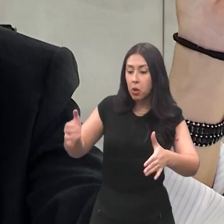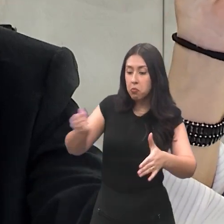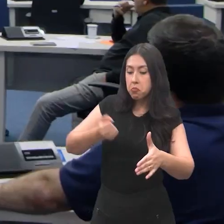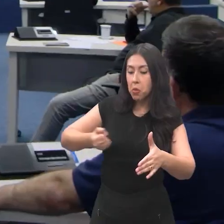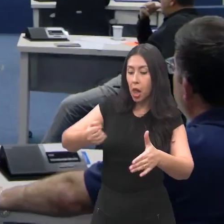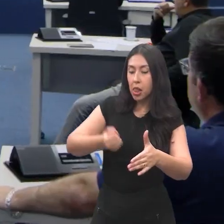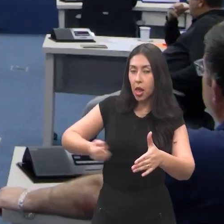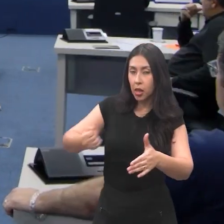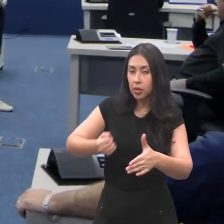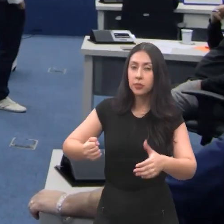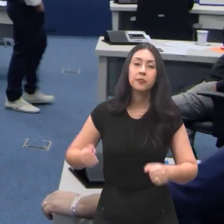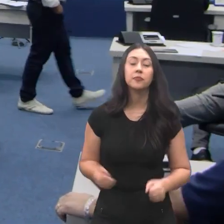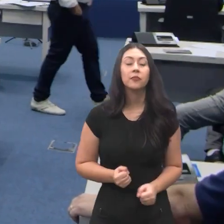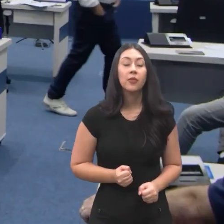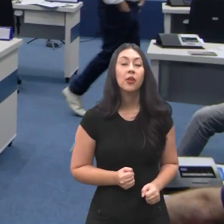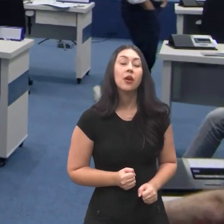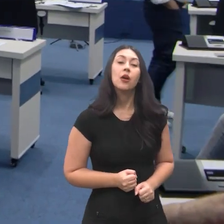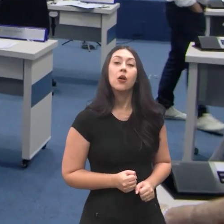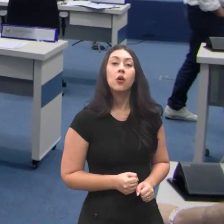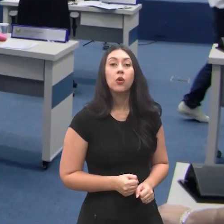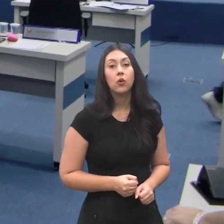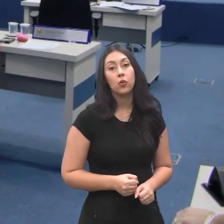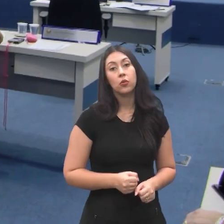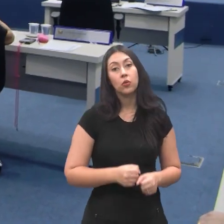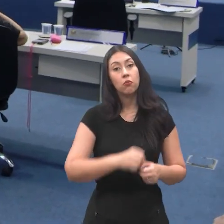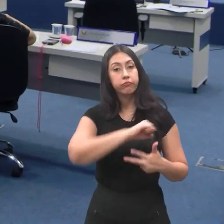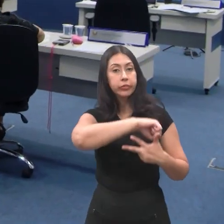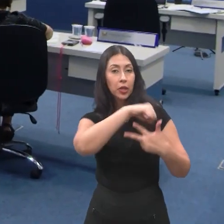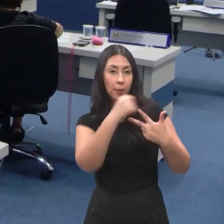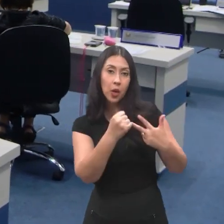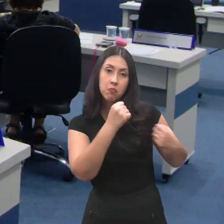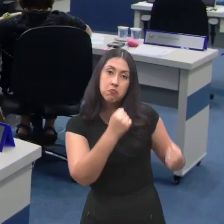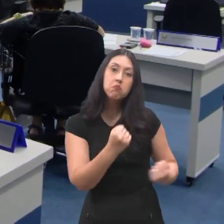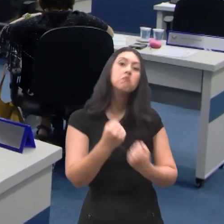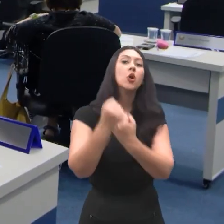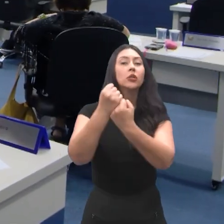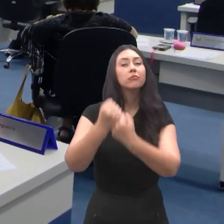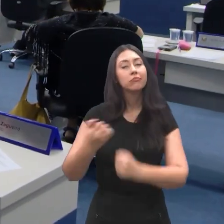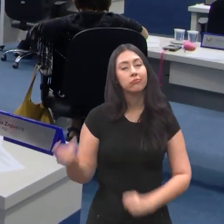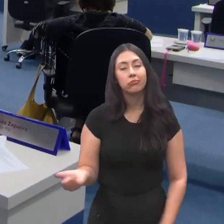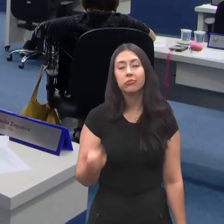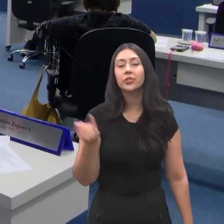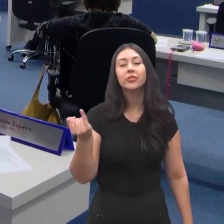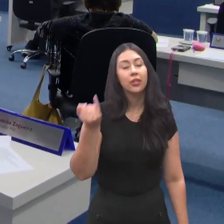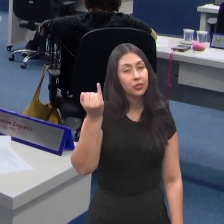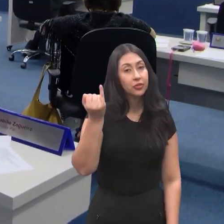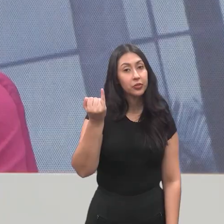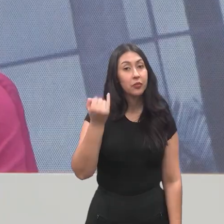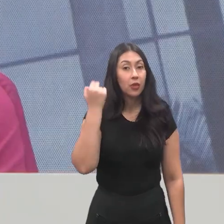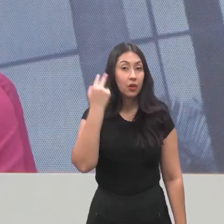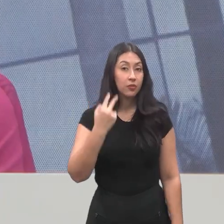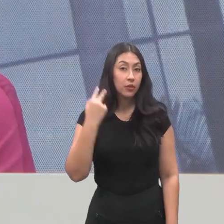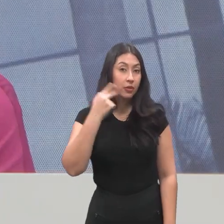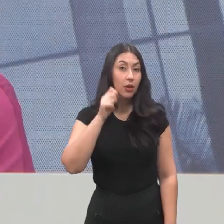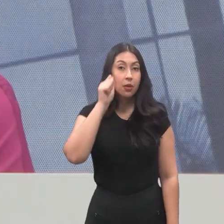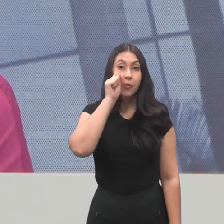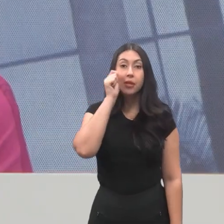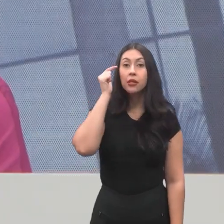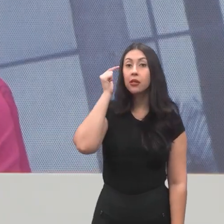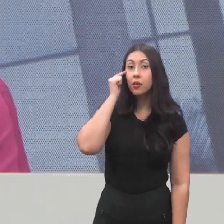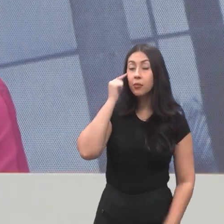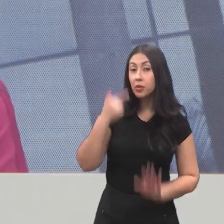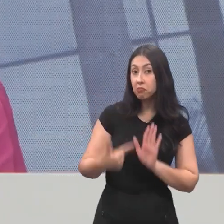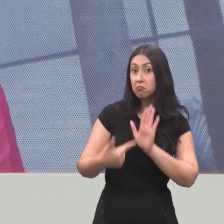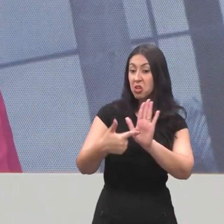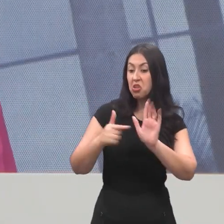cerâmica ali. O apoio do poder público no resgate histórico do município é visto como fundamental. Para a vereadora Amélia Naomi,